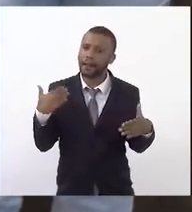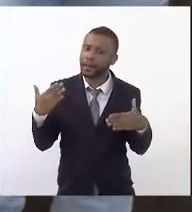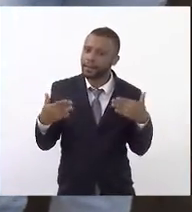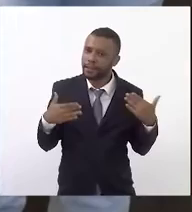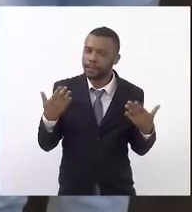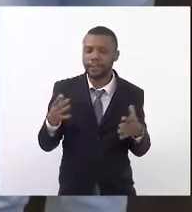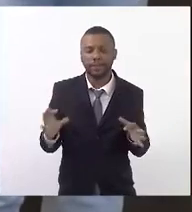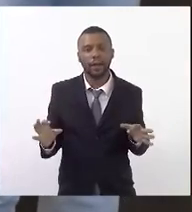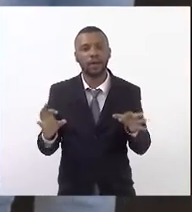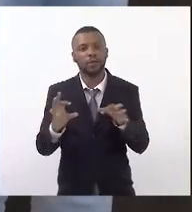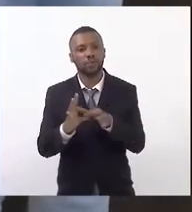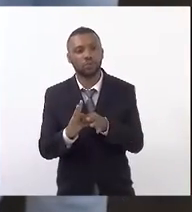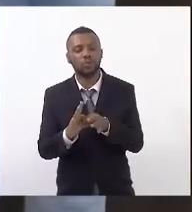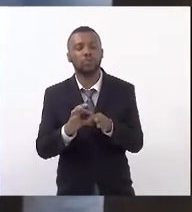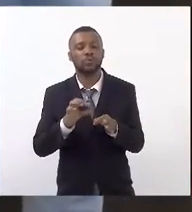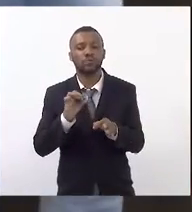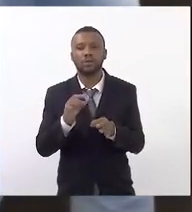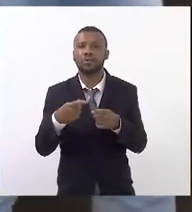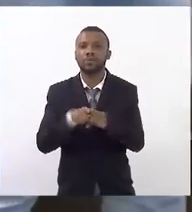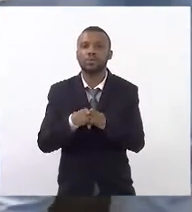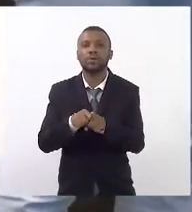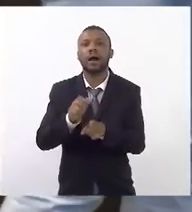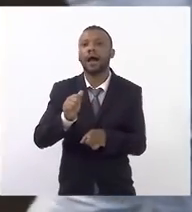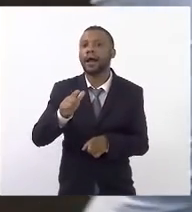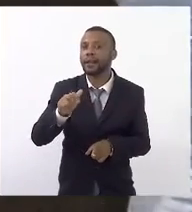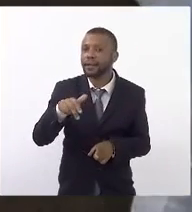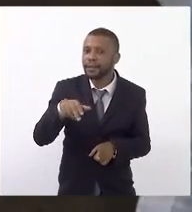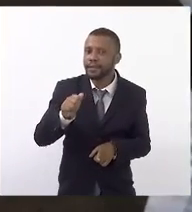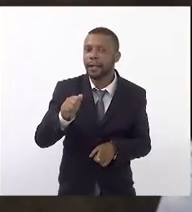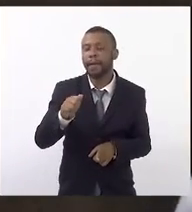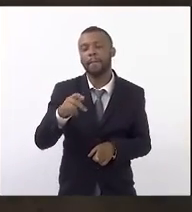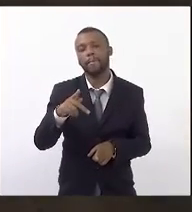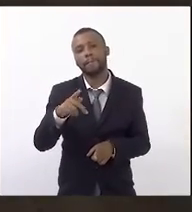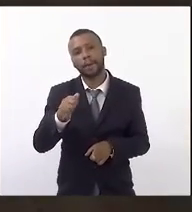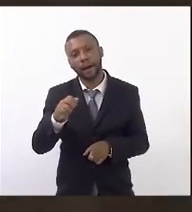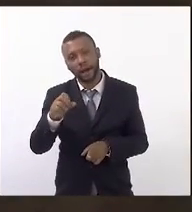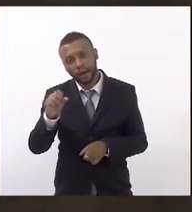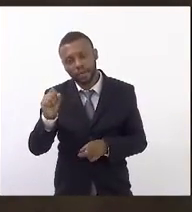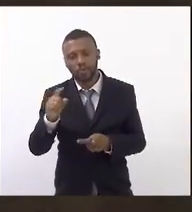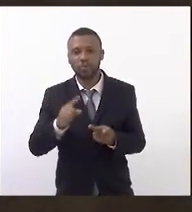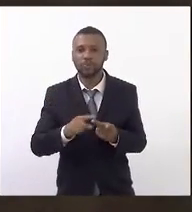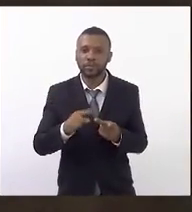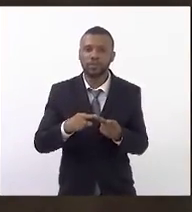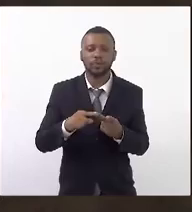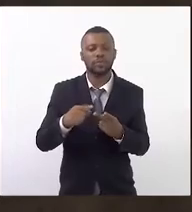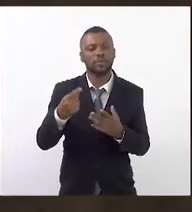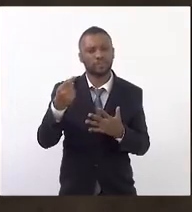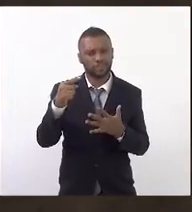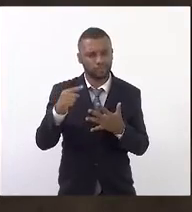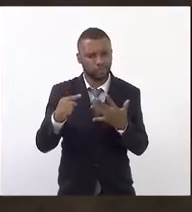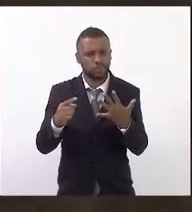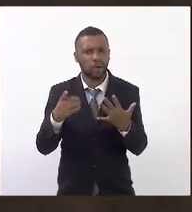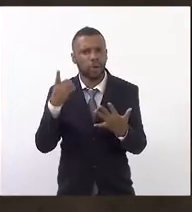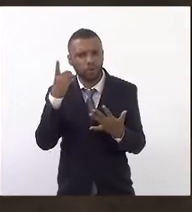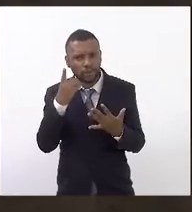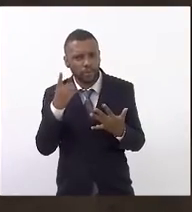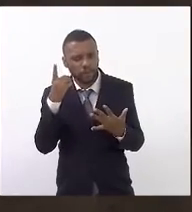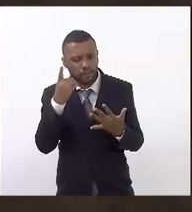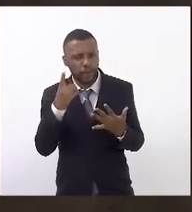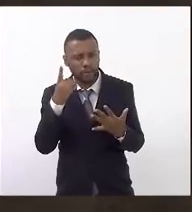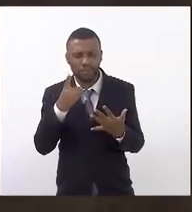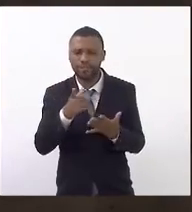pares do quadro do União, com a deputada Alana Passos, deputado Brazão, Bruno Dauari, Felipe Soares, Franciane Mota, Luiz Martins, Marcos